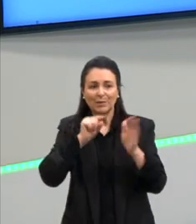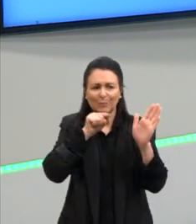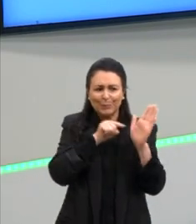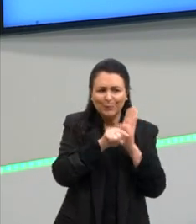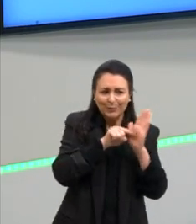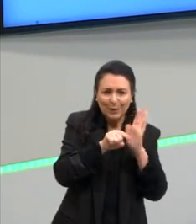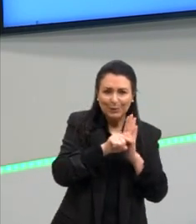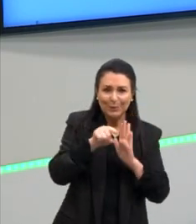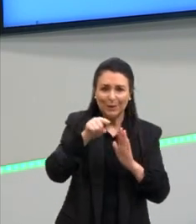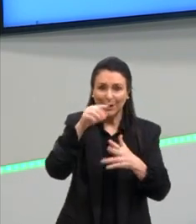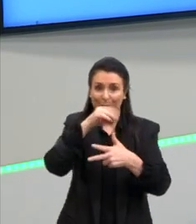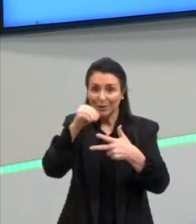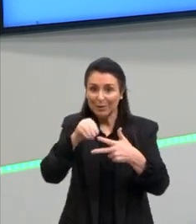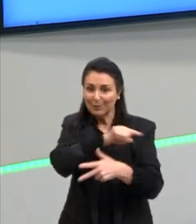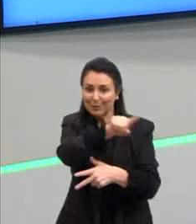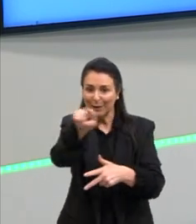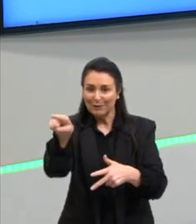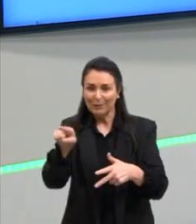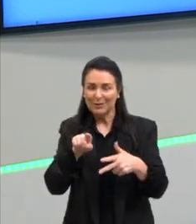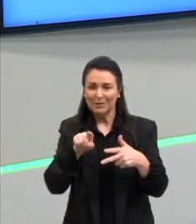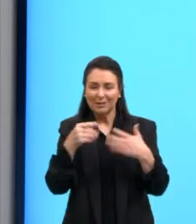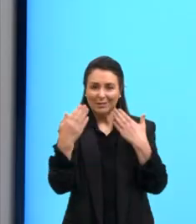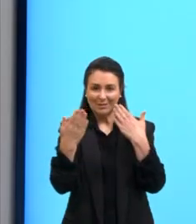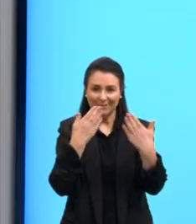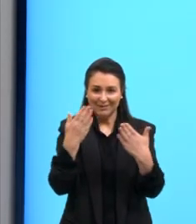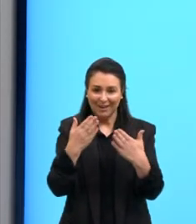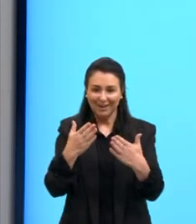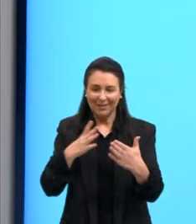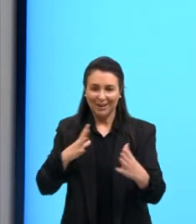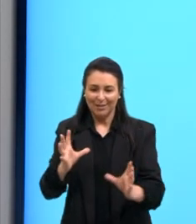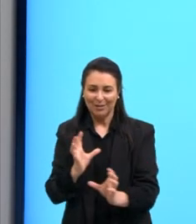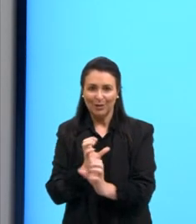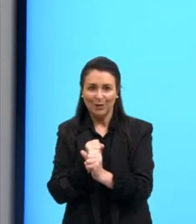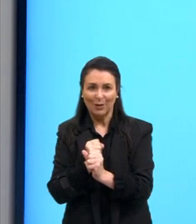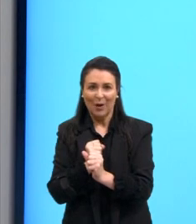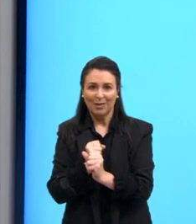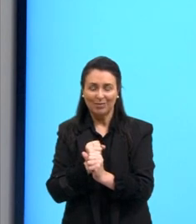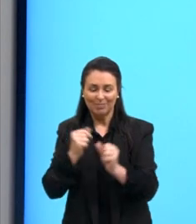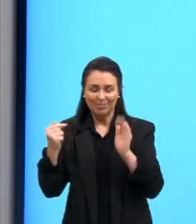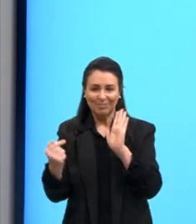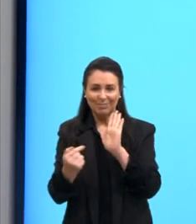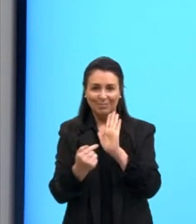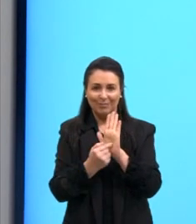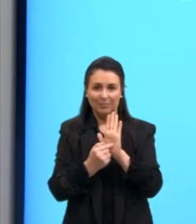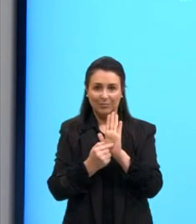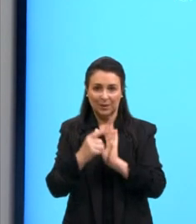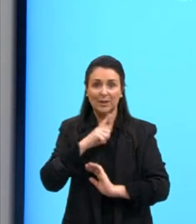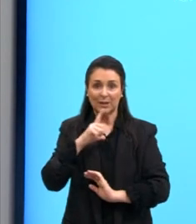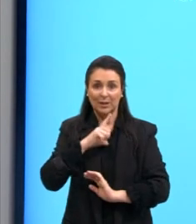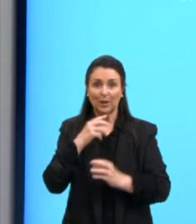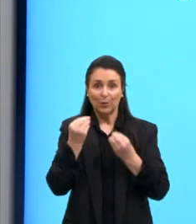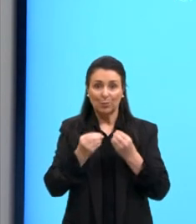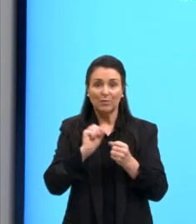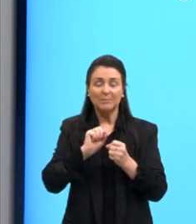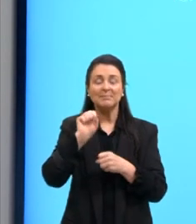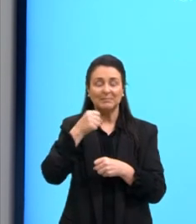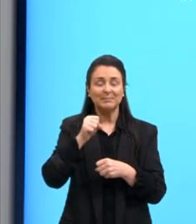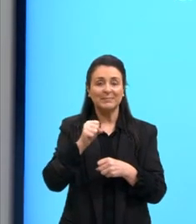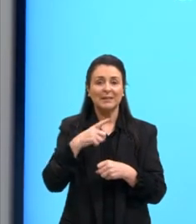para vocês analisarem e tirar em nota máxima porque tem como fazer isso tá bem